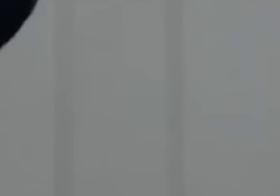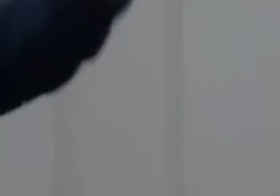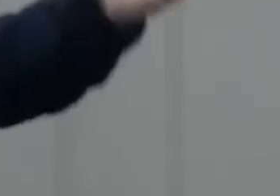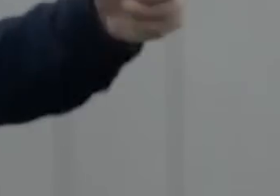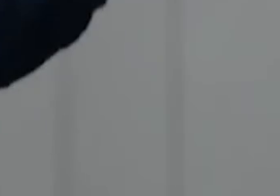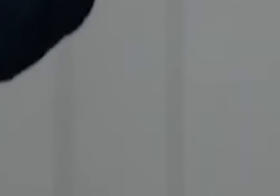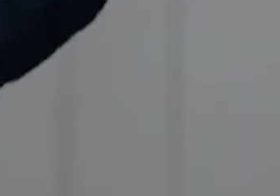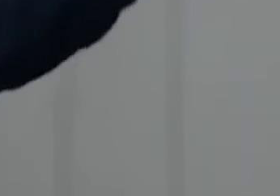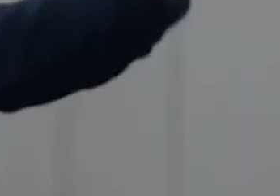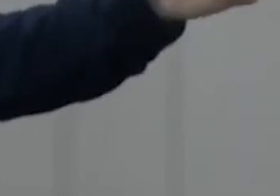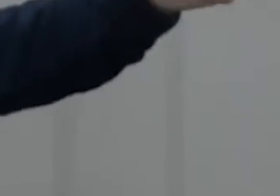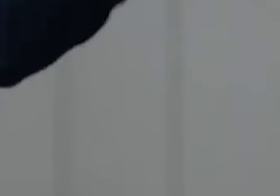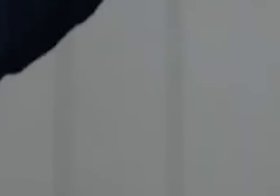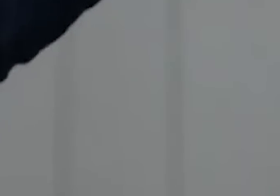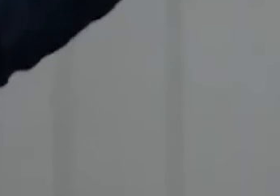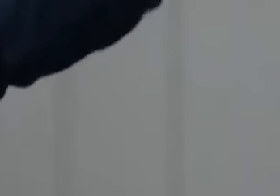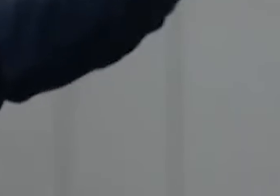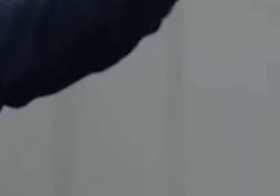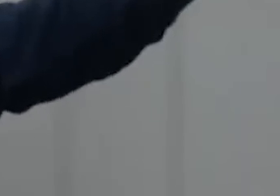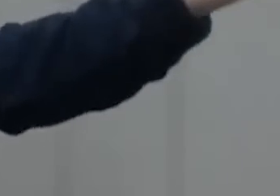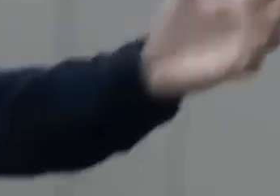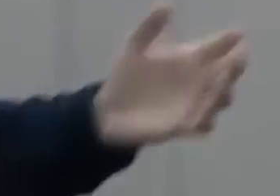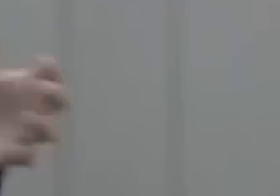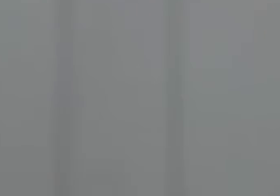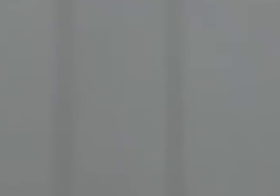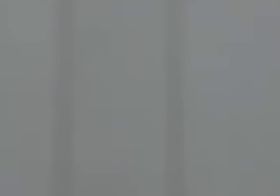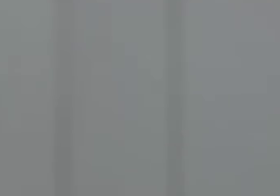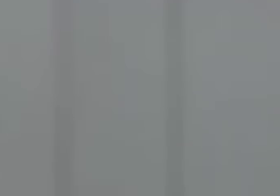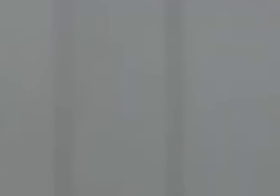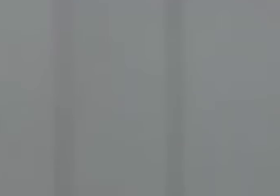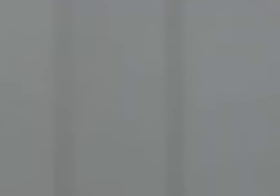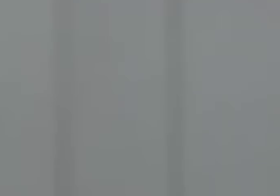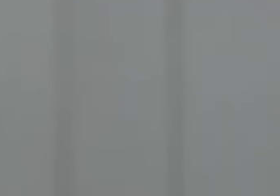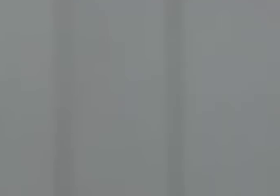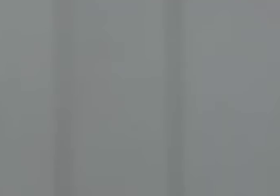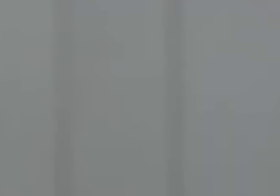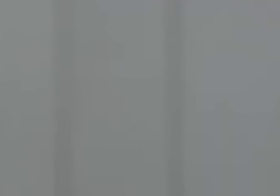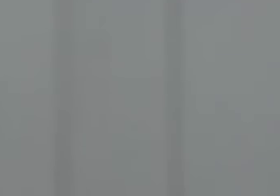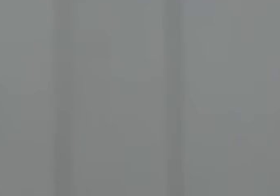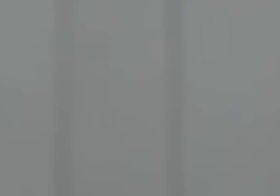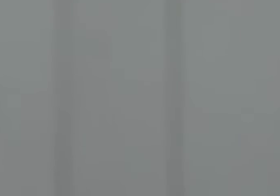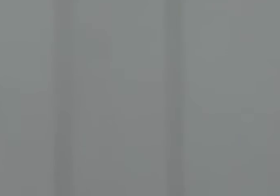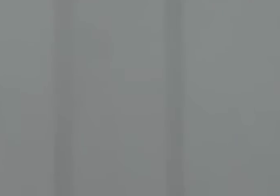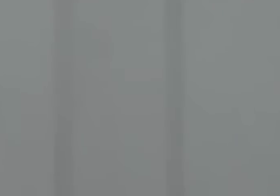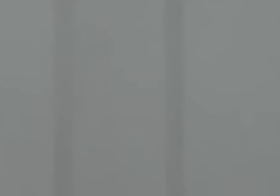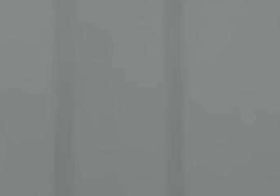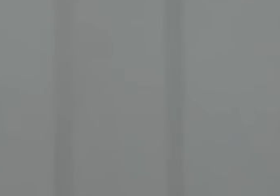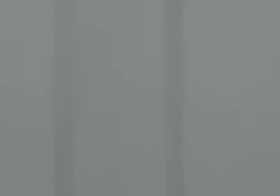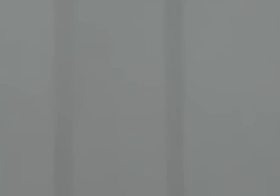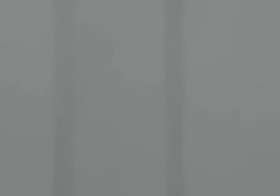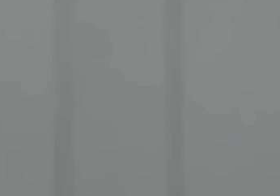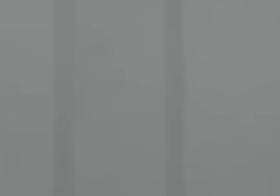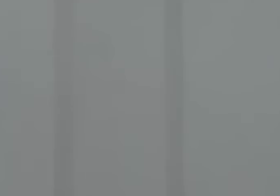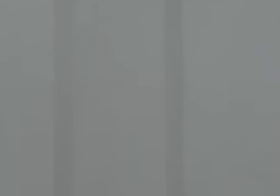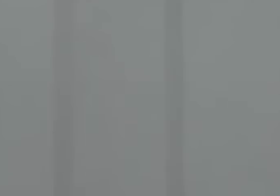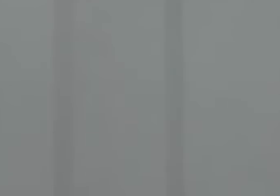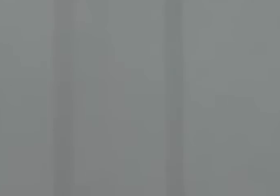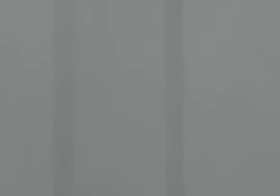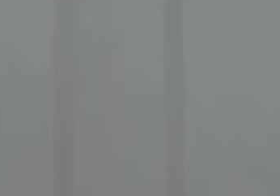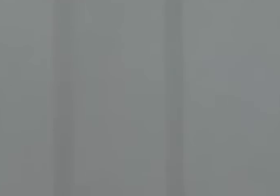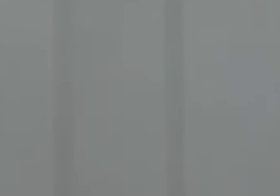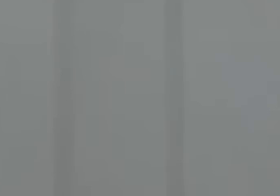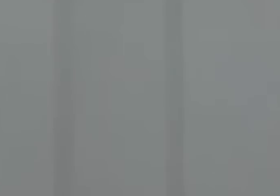são muito antigas por estudiosos que fizeram muito tempo, provam que a Terra não é plana, que a Terra tem